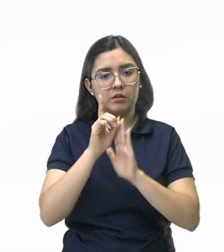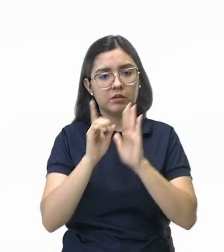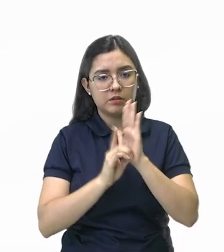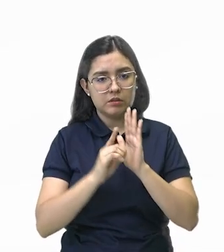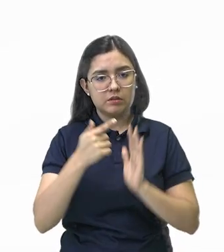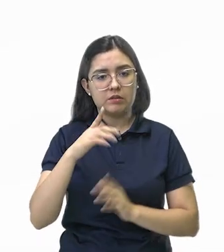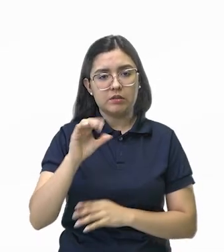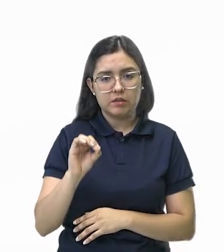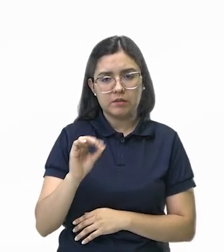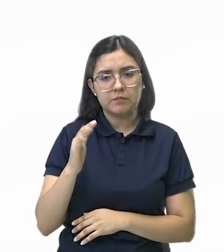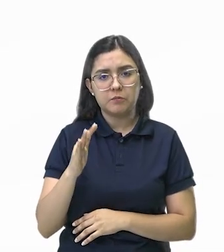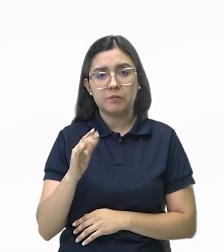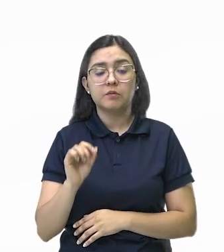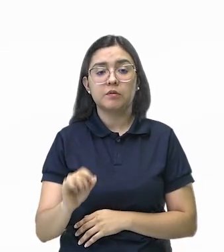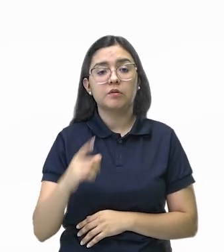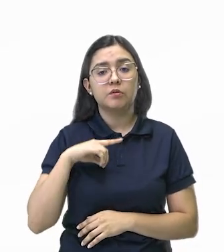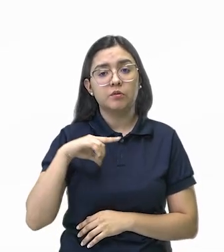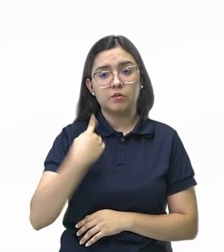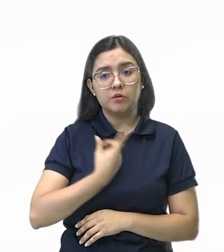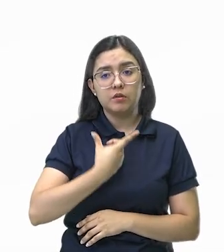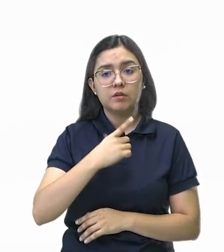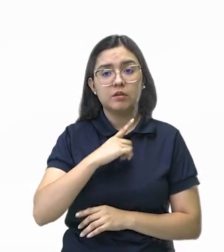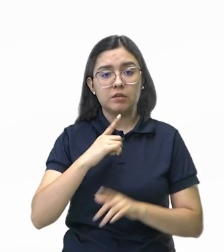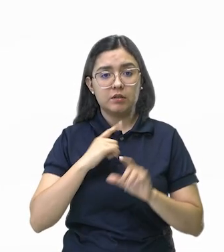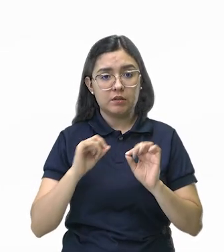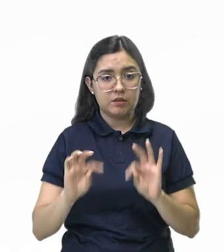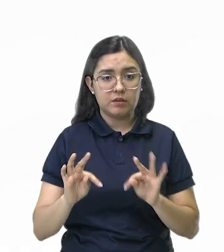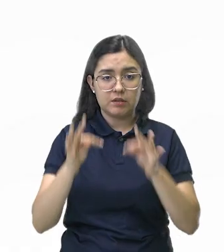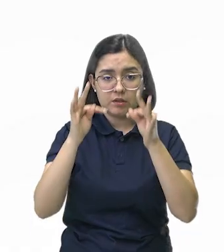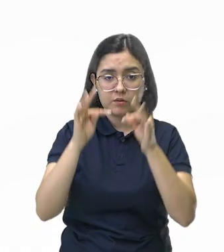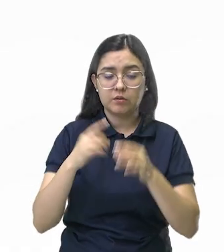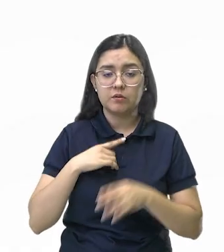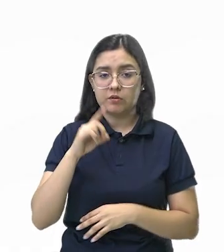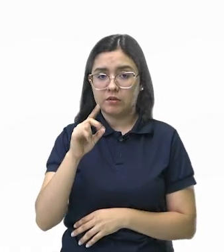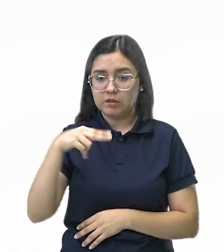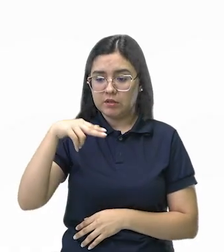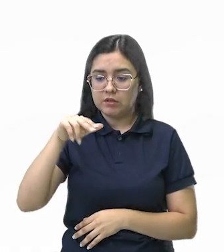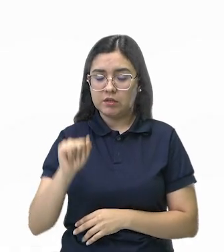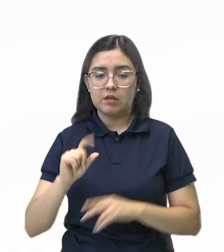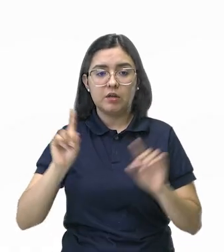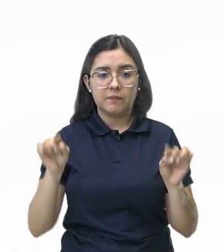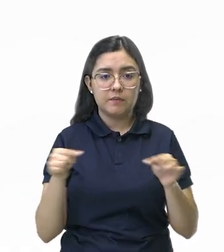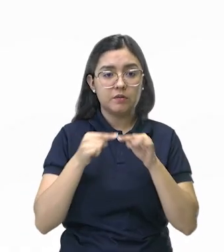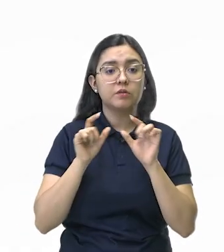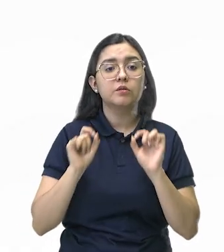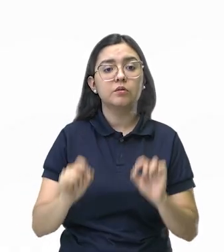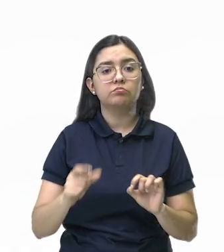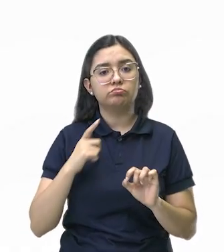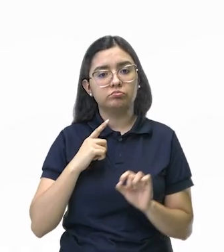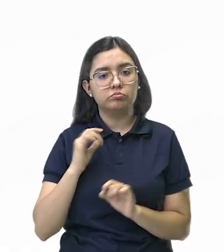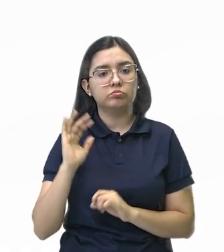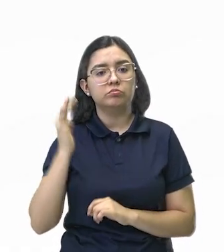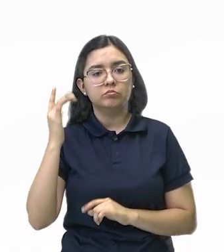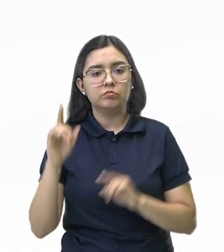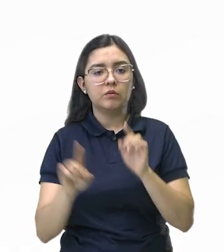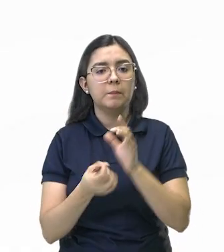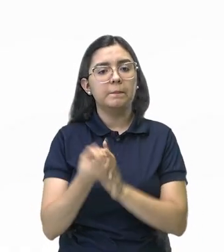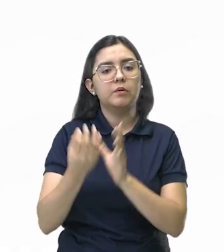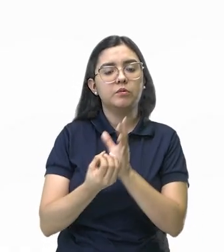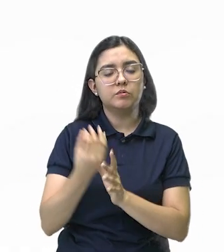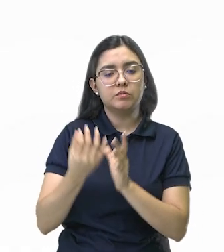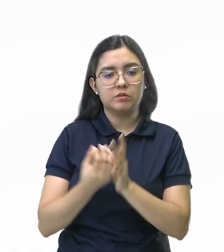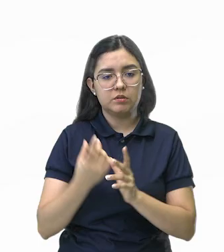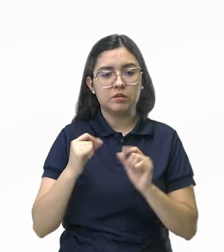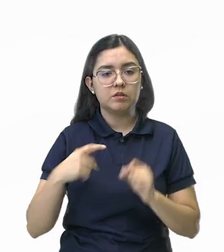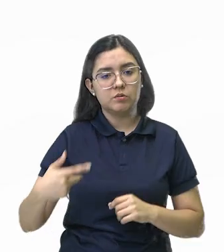de 70, a gente teve aí a tecnologia do DNA recombinante. E com isso passou-se a sintetizar